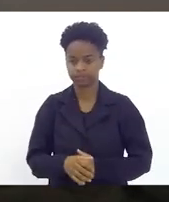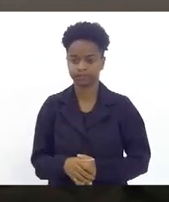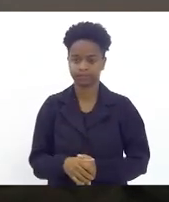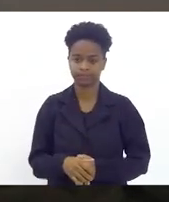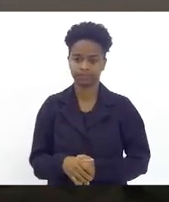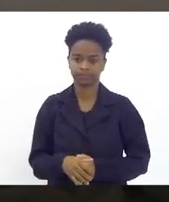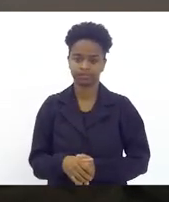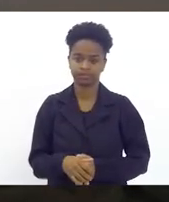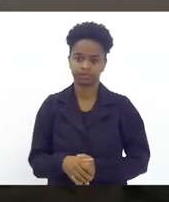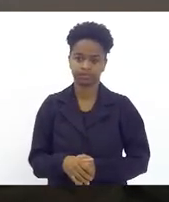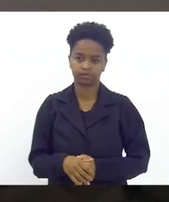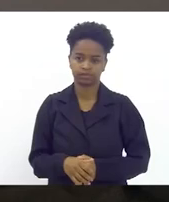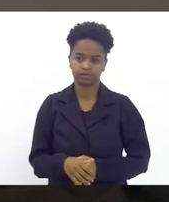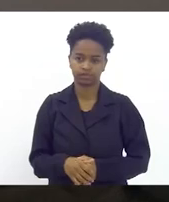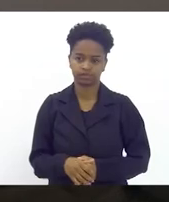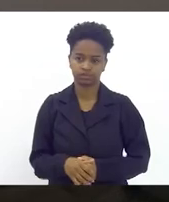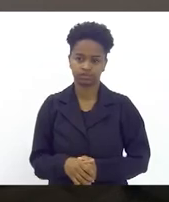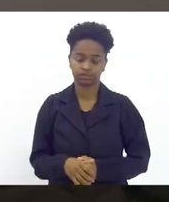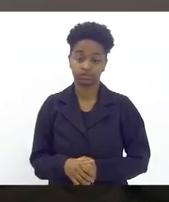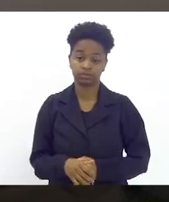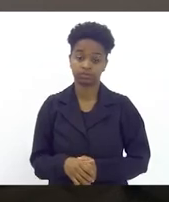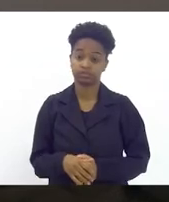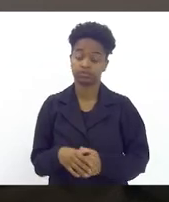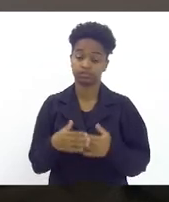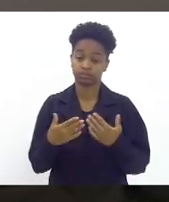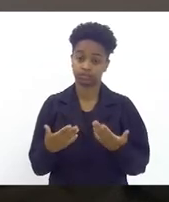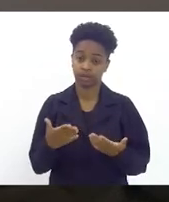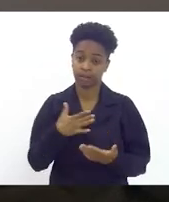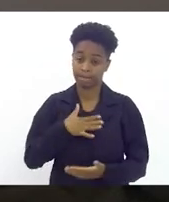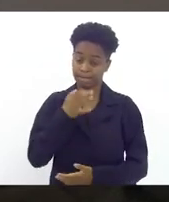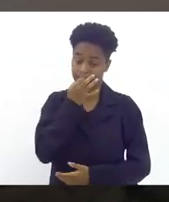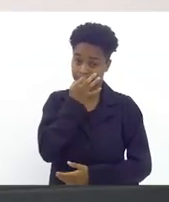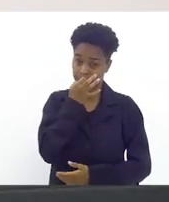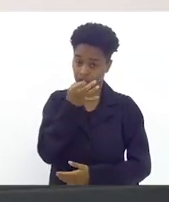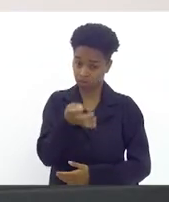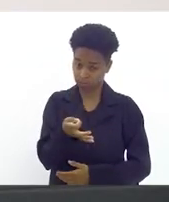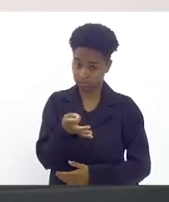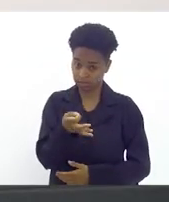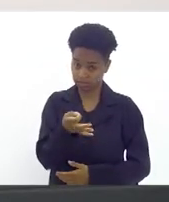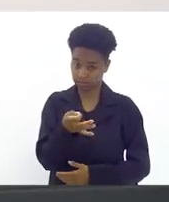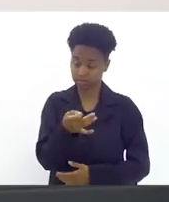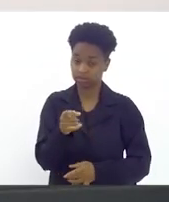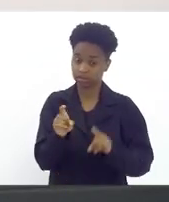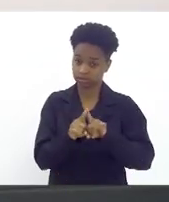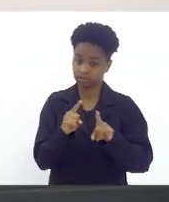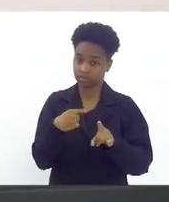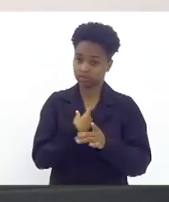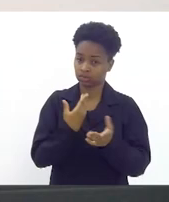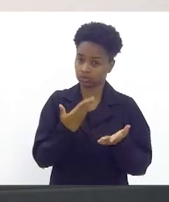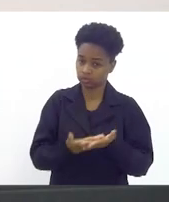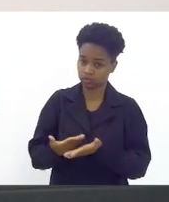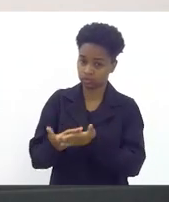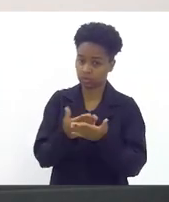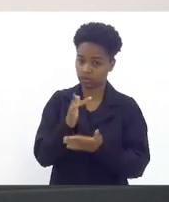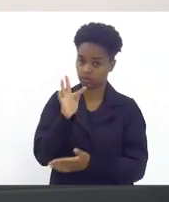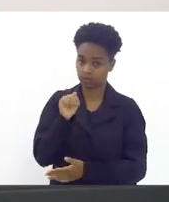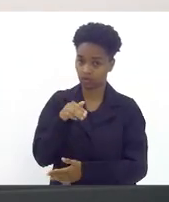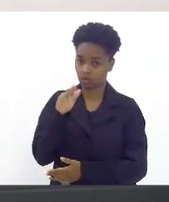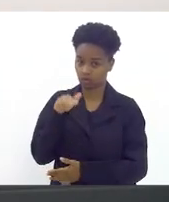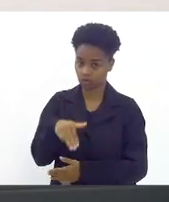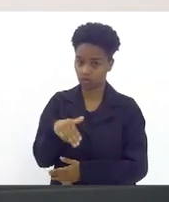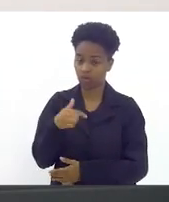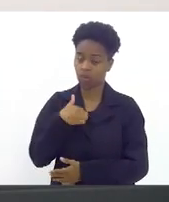E aí é essa na na minha opinião né E pelo que a gente tem estudado também no fórum é